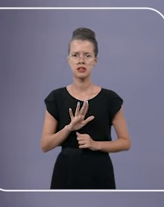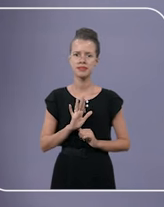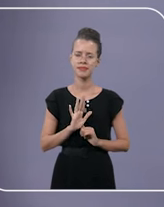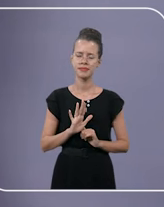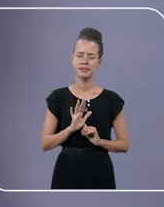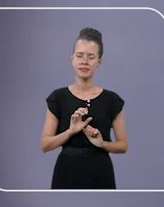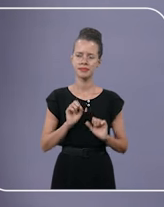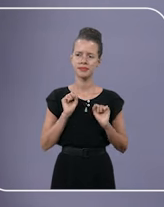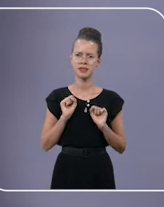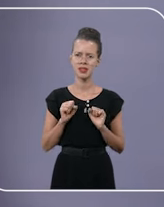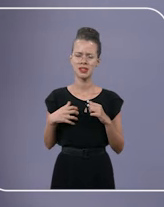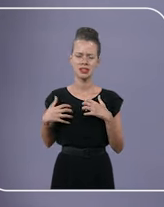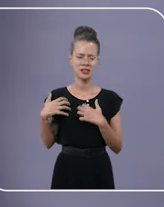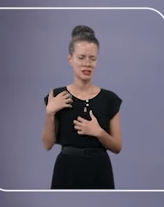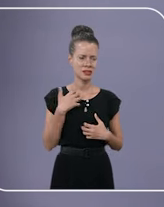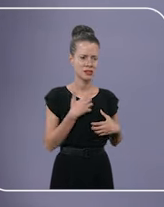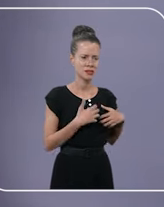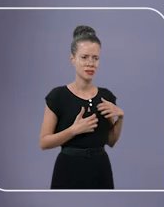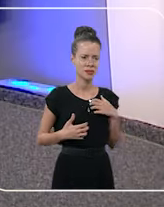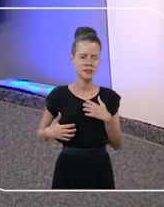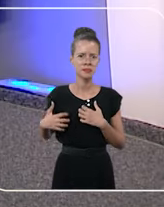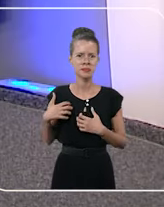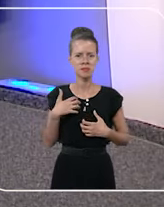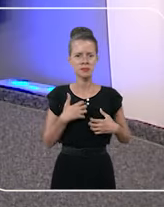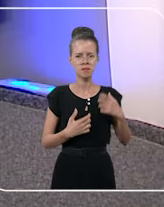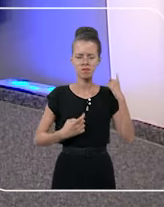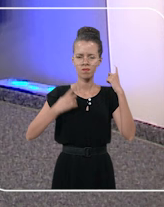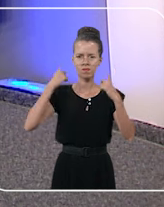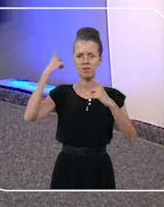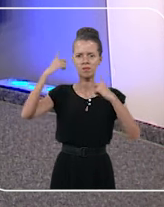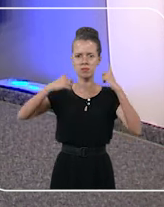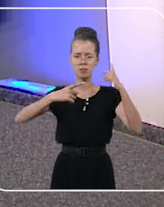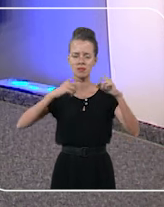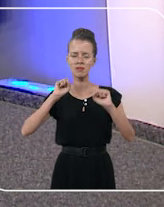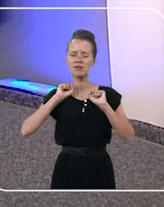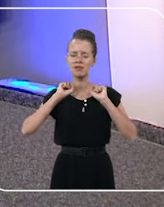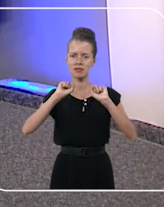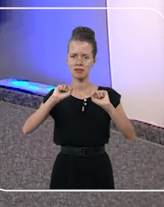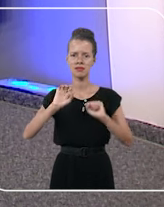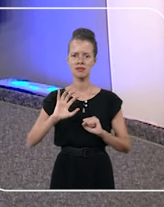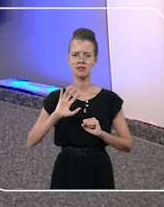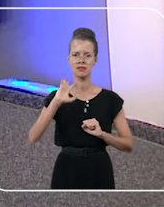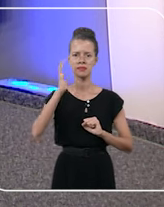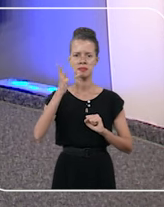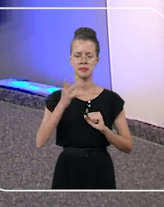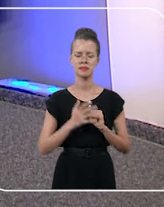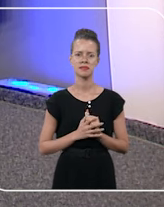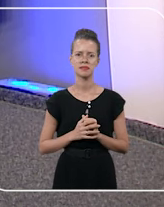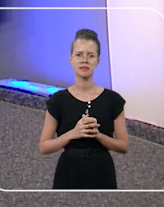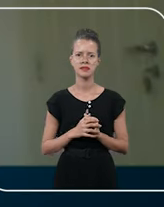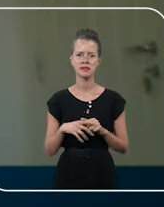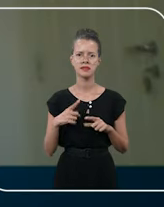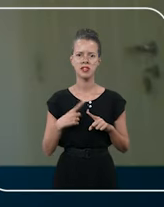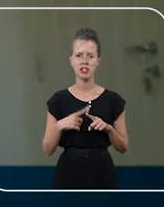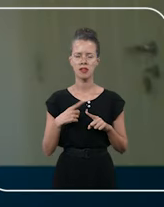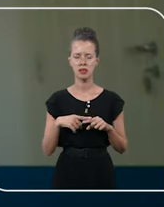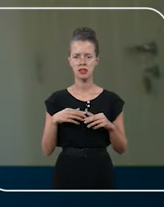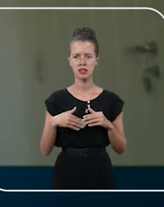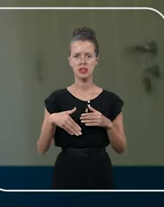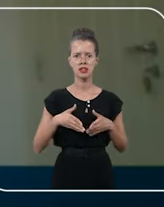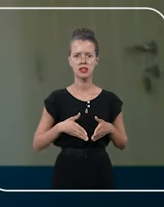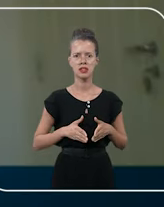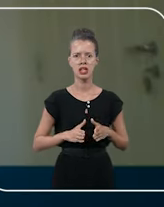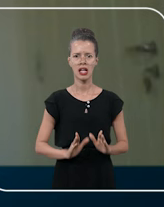uma aflição, uma preocupação ali fora do comum, porque uma criança que vem com uma condição dessa